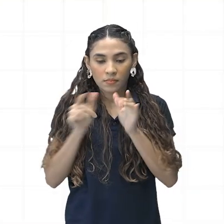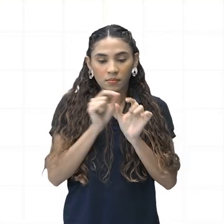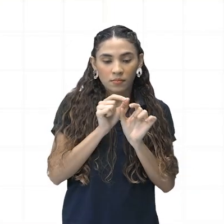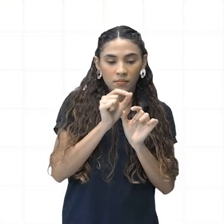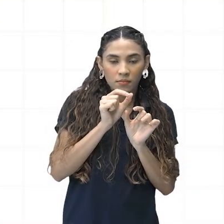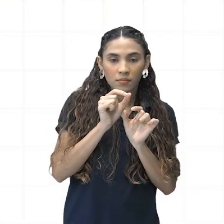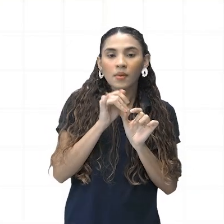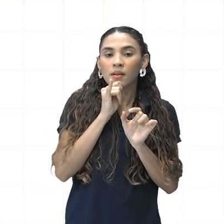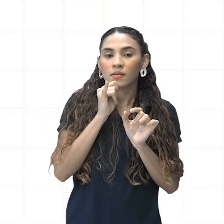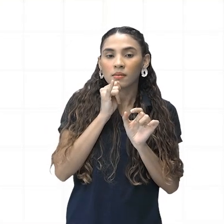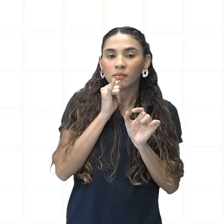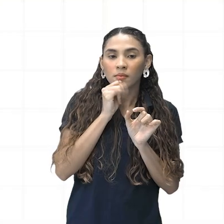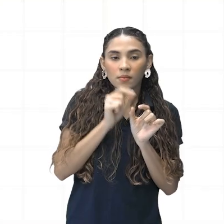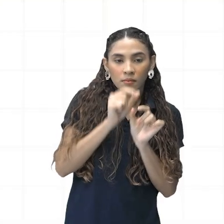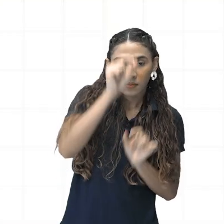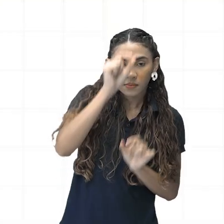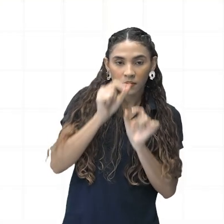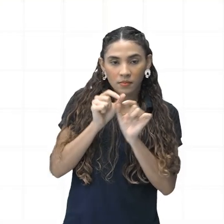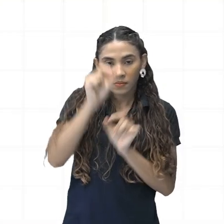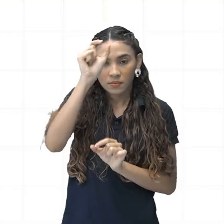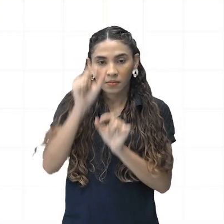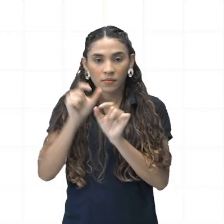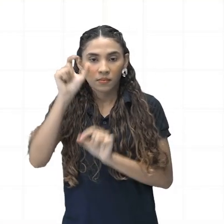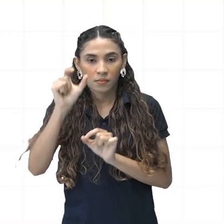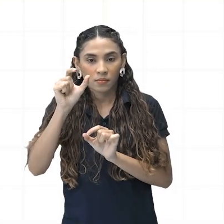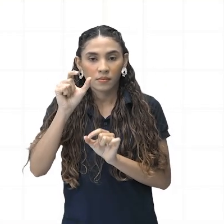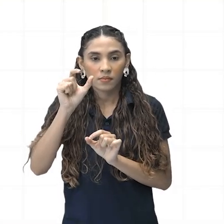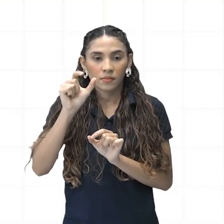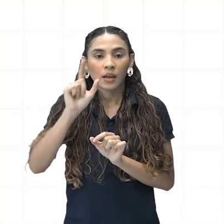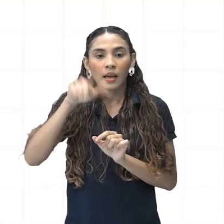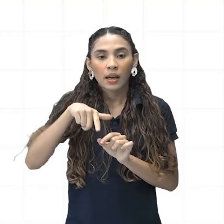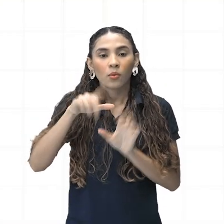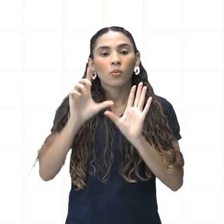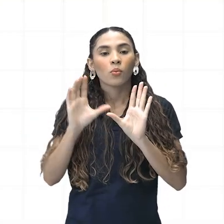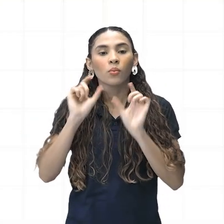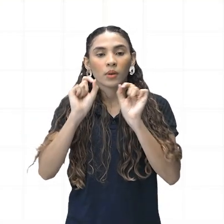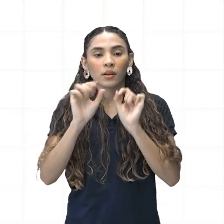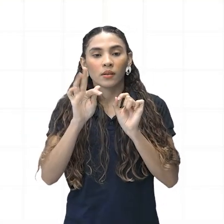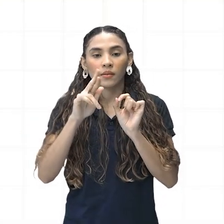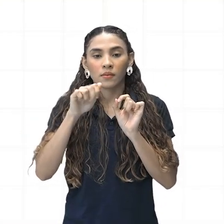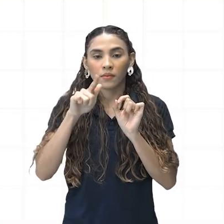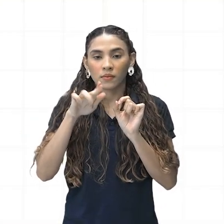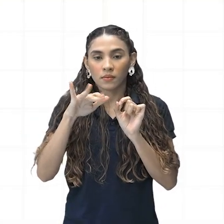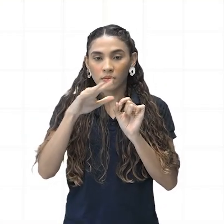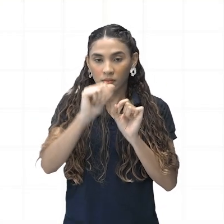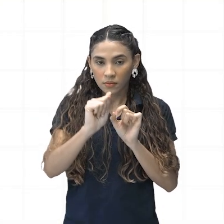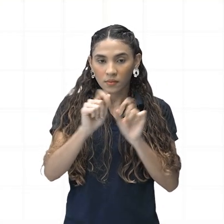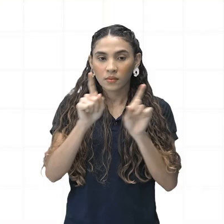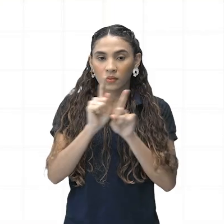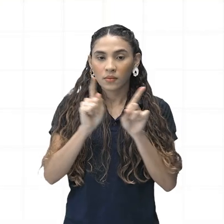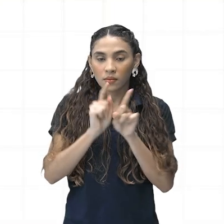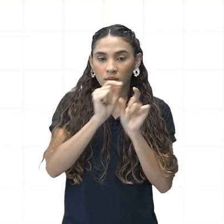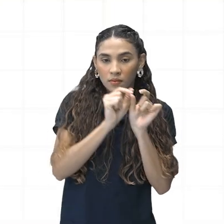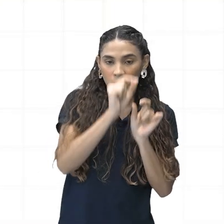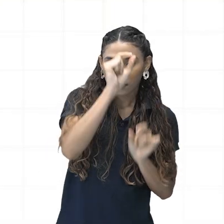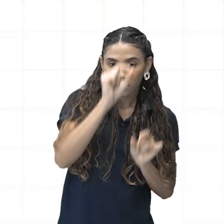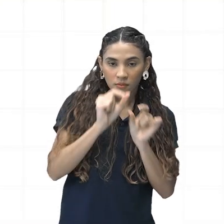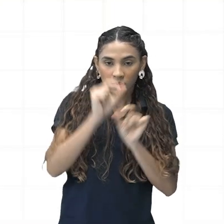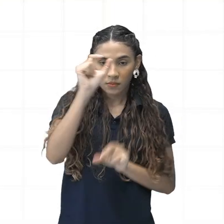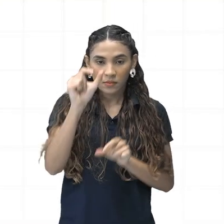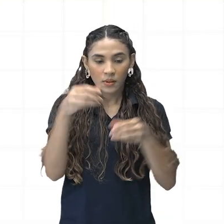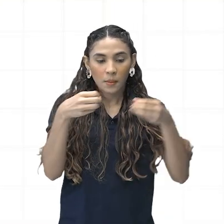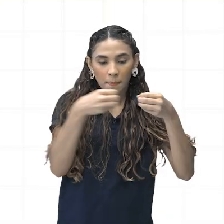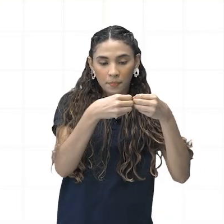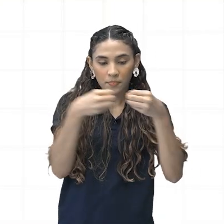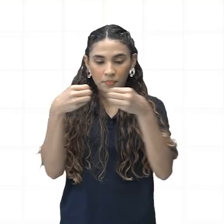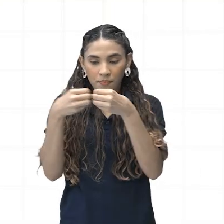vertical cuja altura corresponde à frequência do intervalo de classe. Certifique-se de que as barras estejam lado